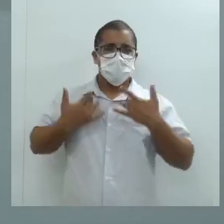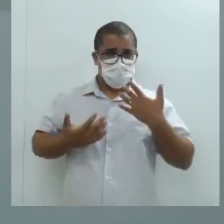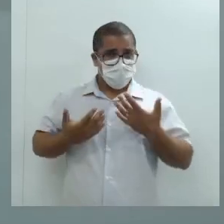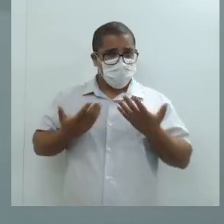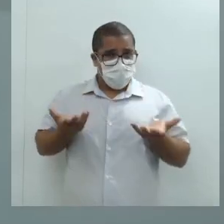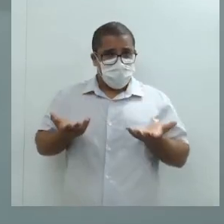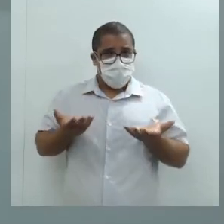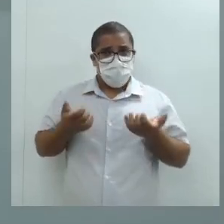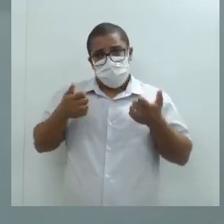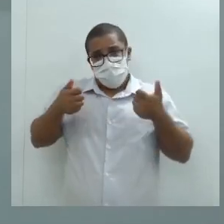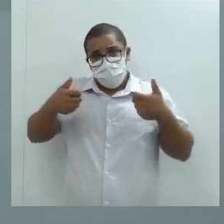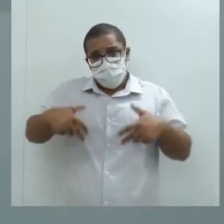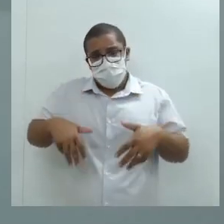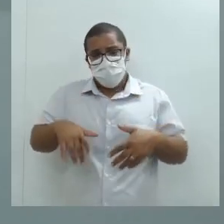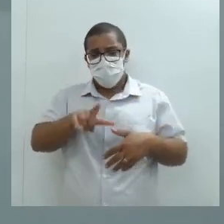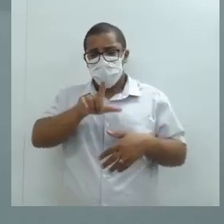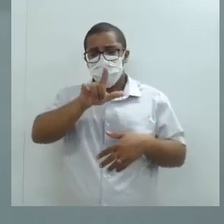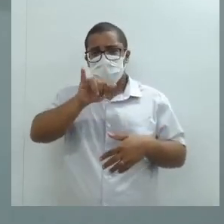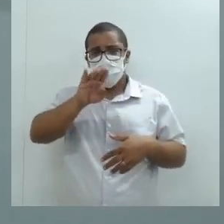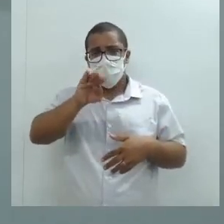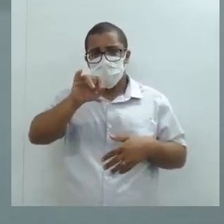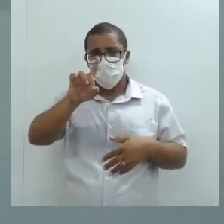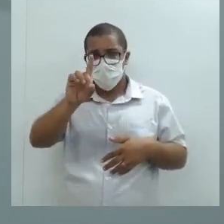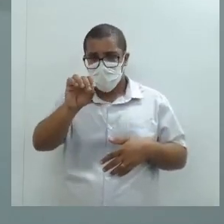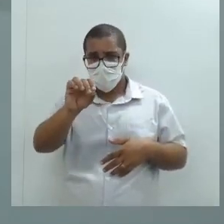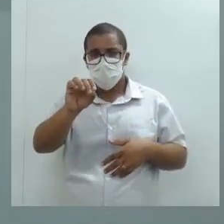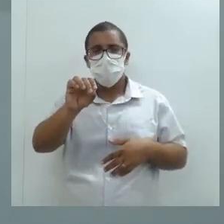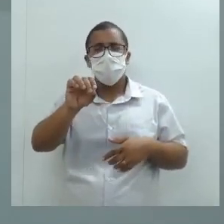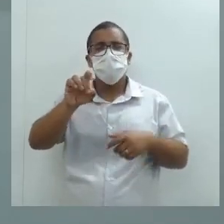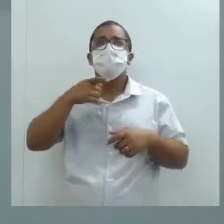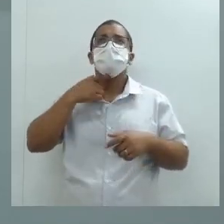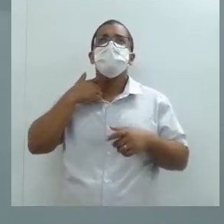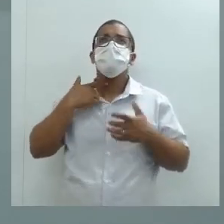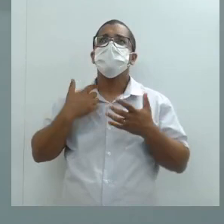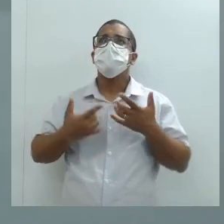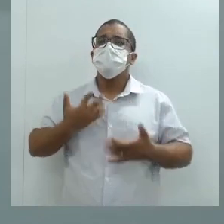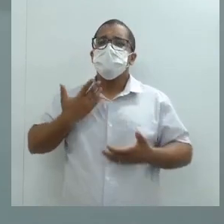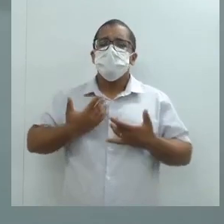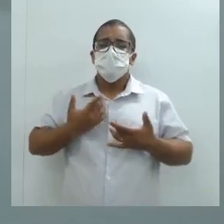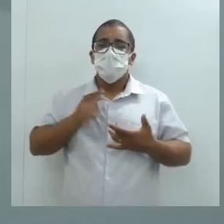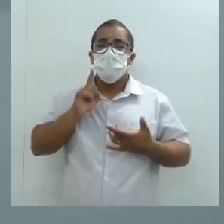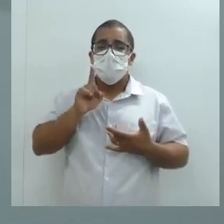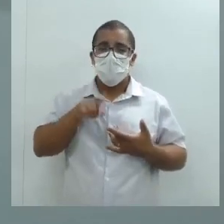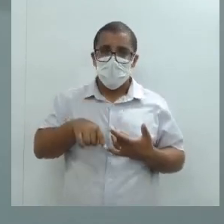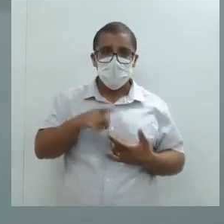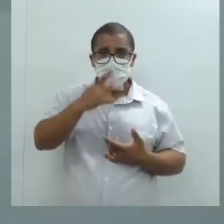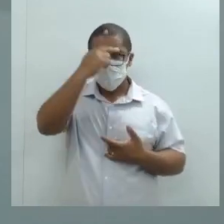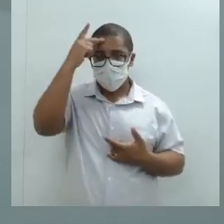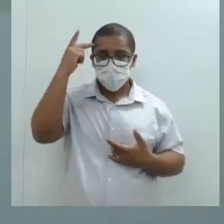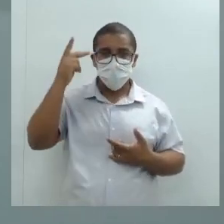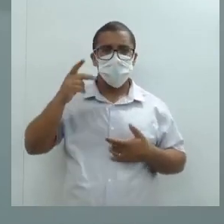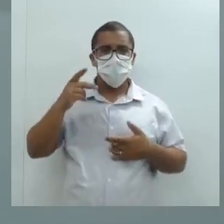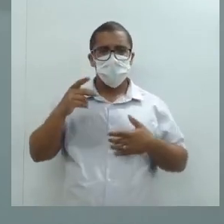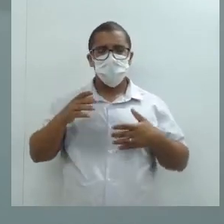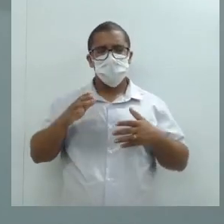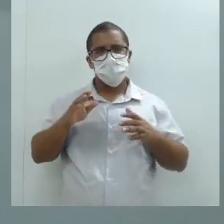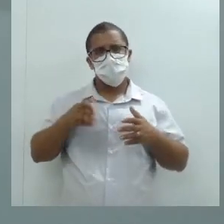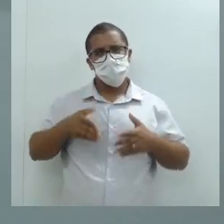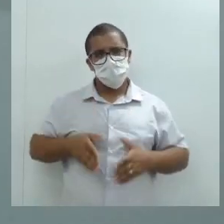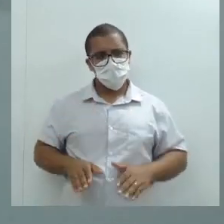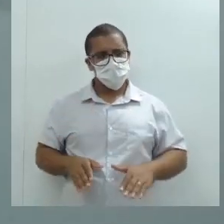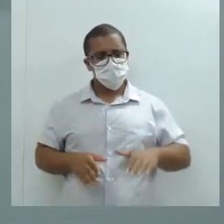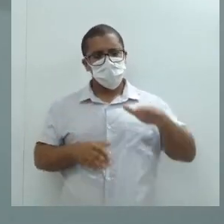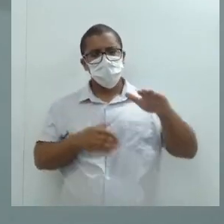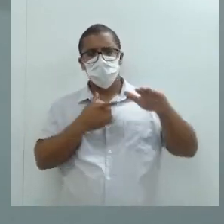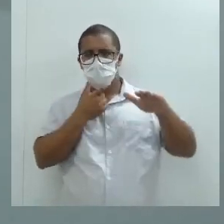falo dessa questão do libido sexual, é quando o ser humano ele nasce com um gênero, tanto